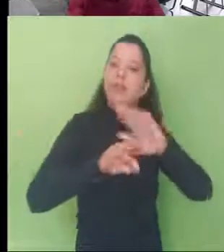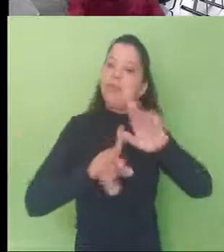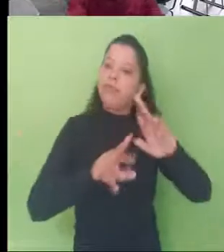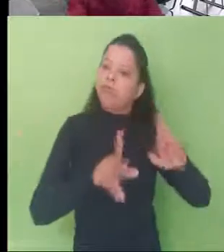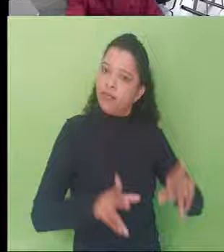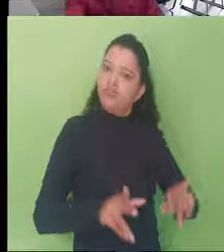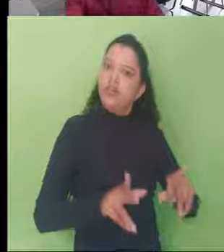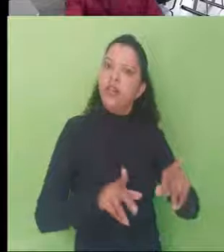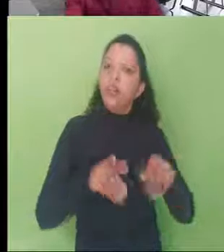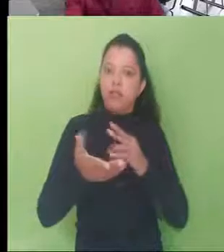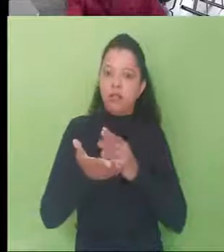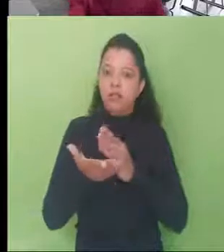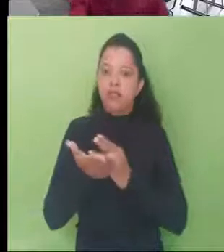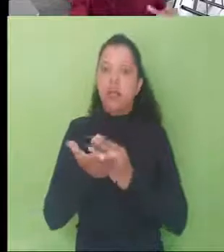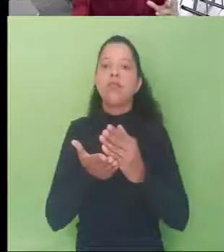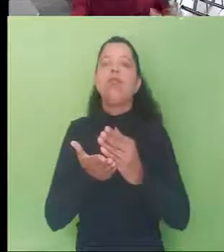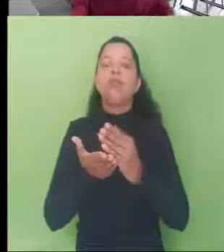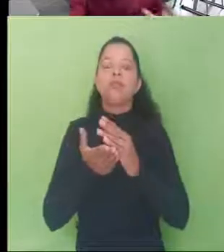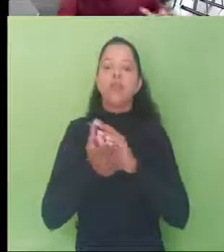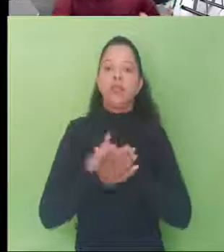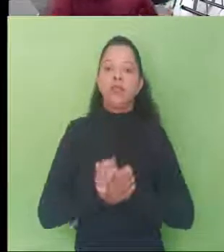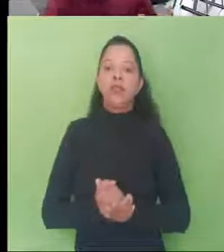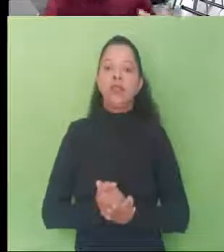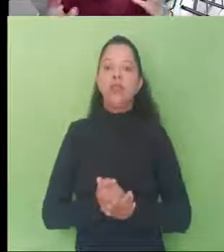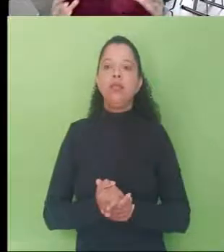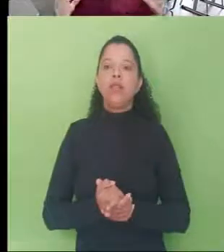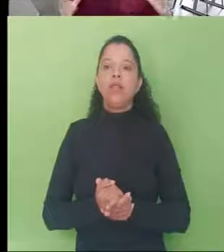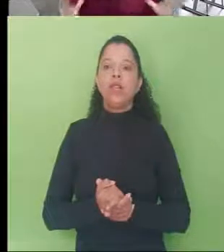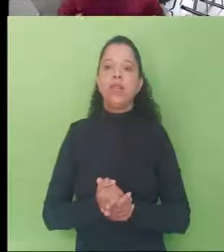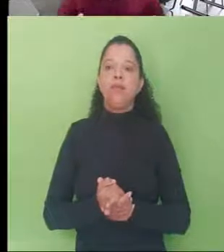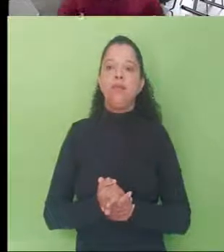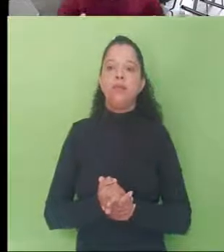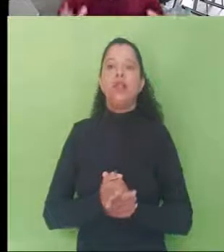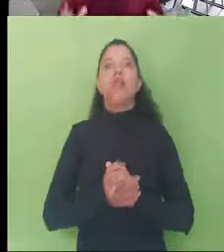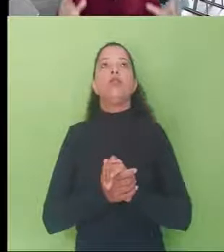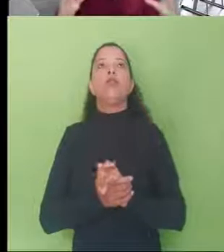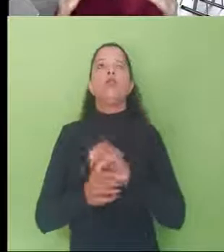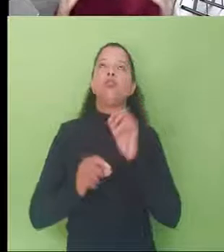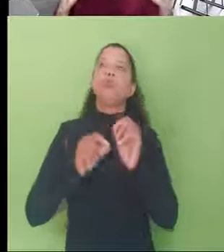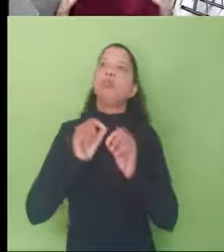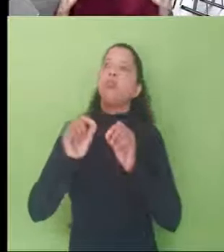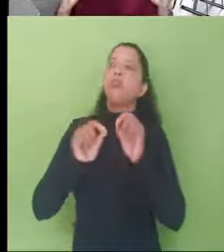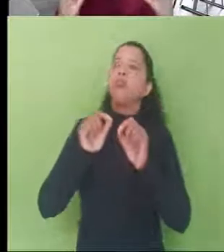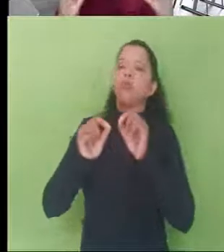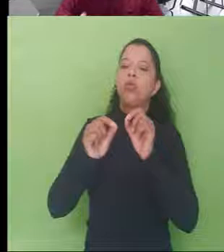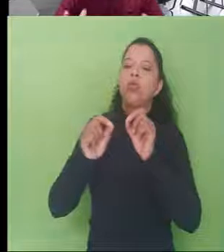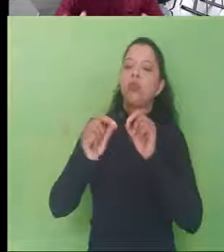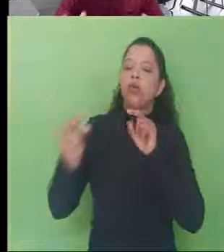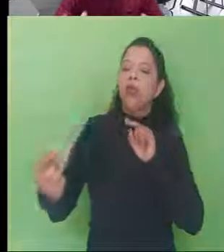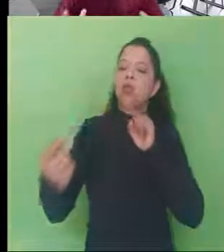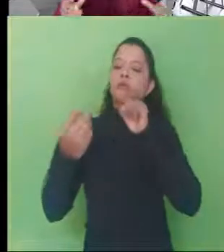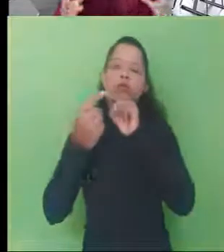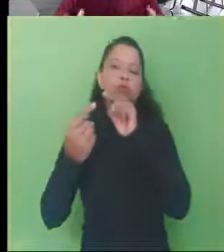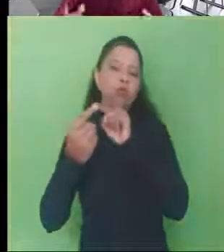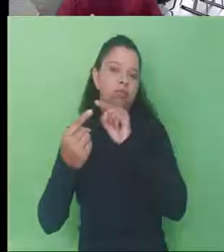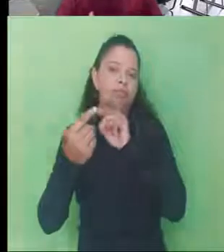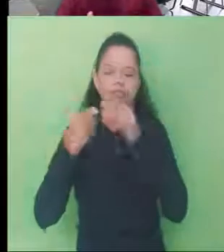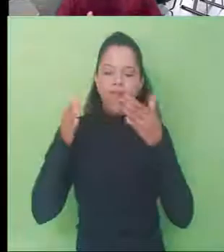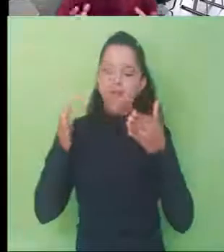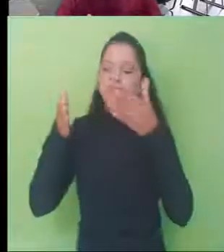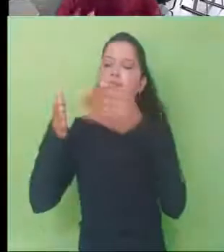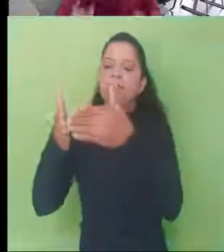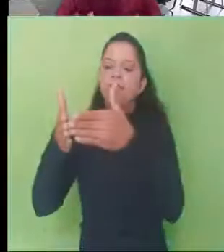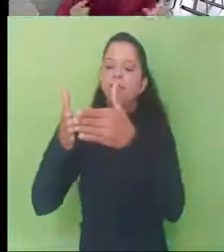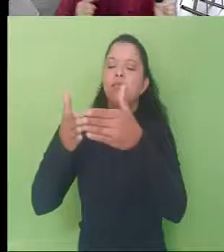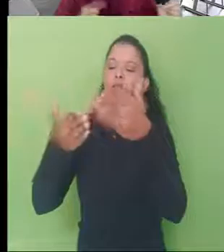Continuemos então. O que a história estuda? Qual é o objeto? Qual que é o foco de estudo da história?